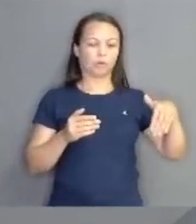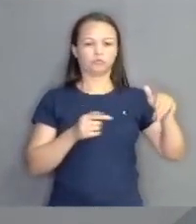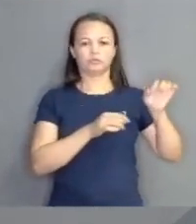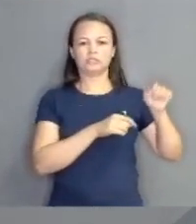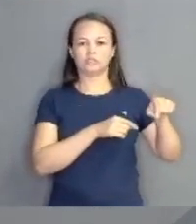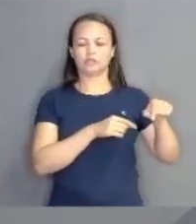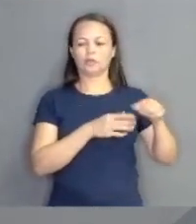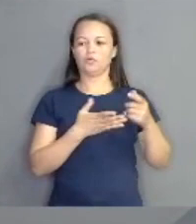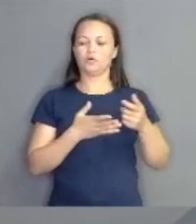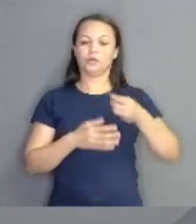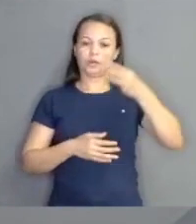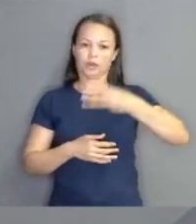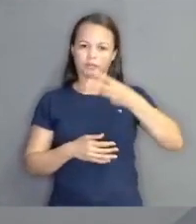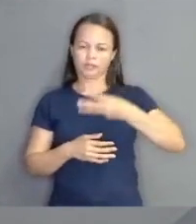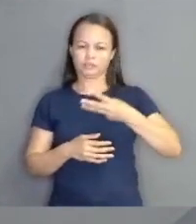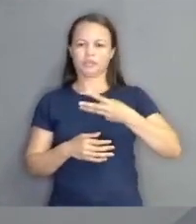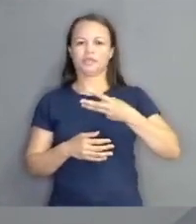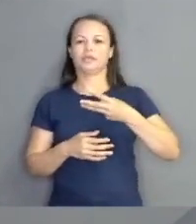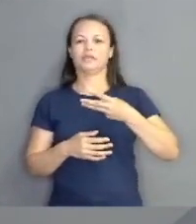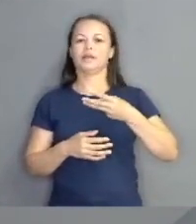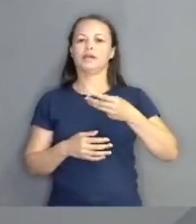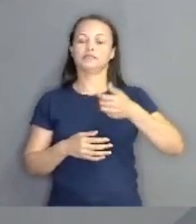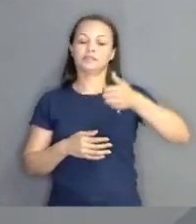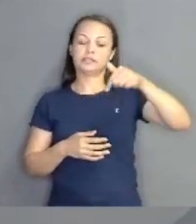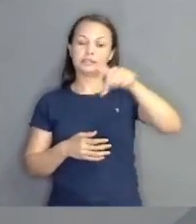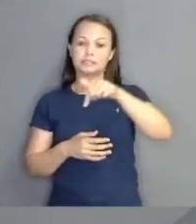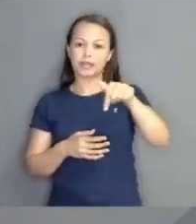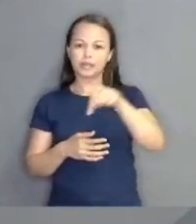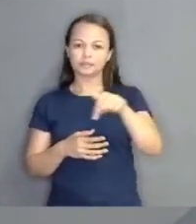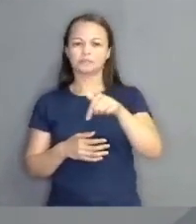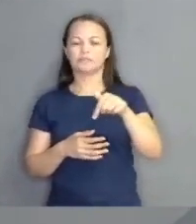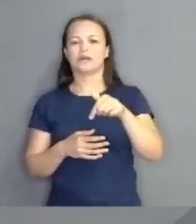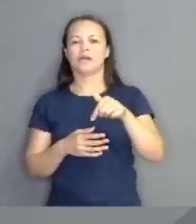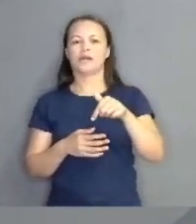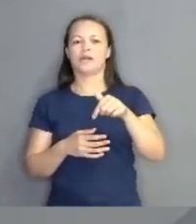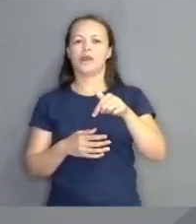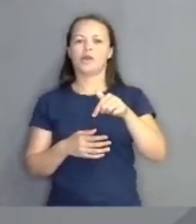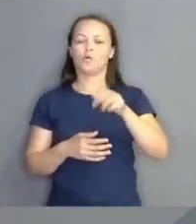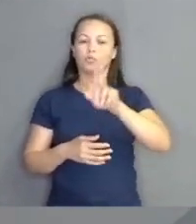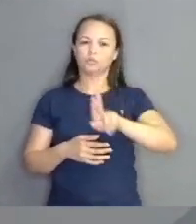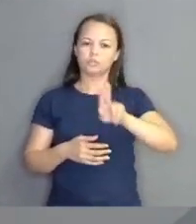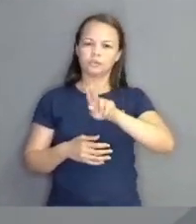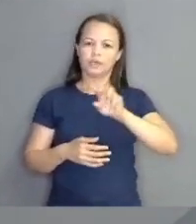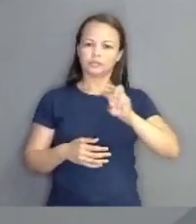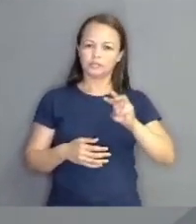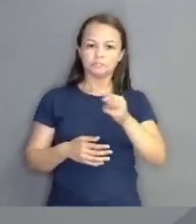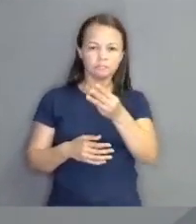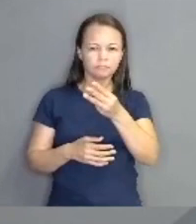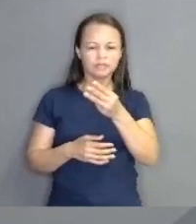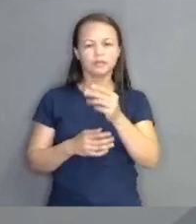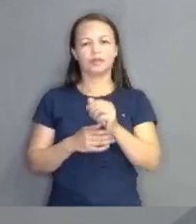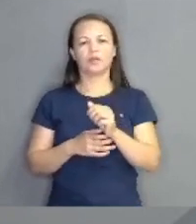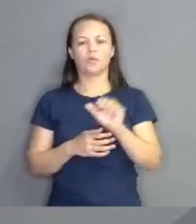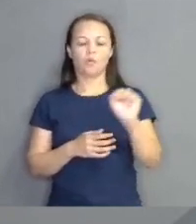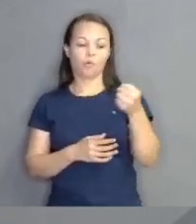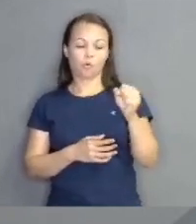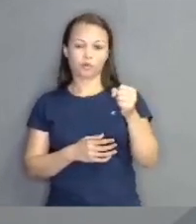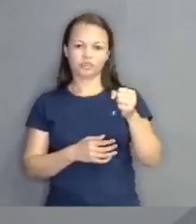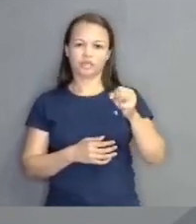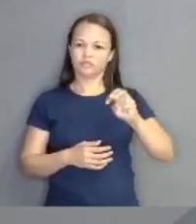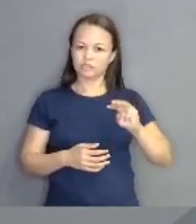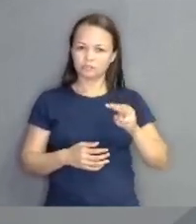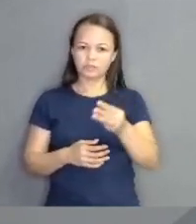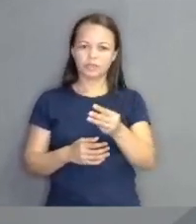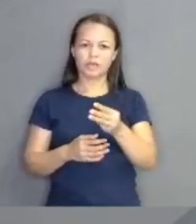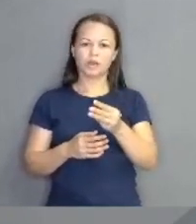terceira classe, sétima ordem, unidades de milhão, oitava ordem, dezena de